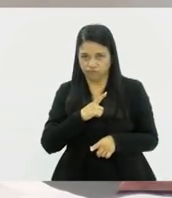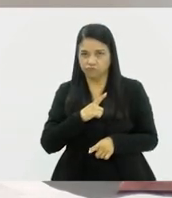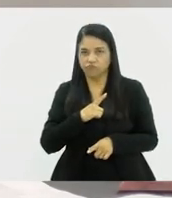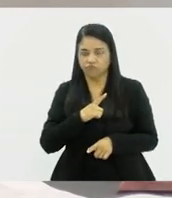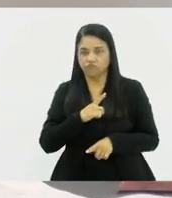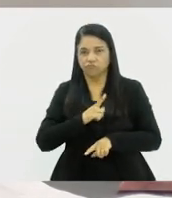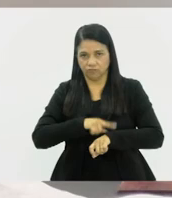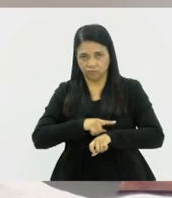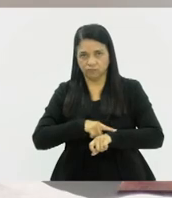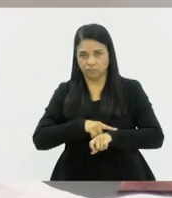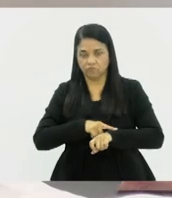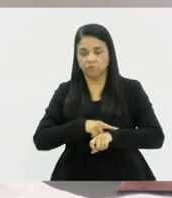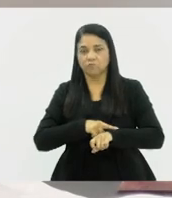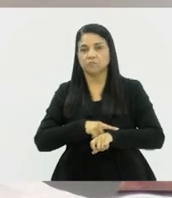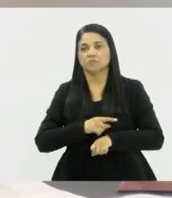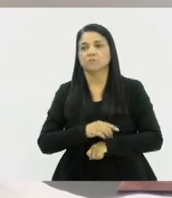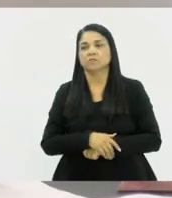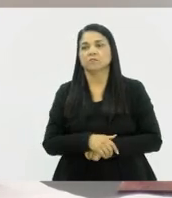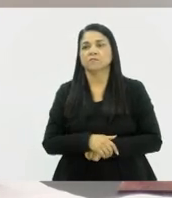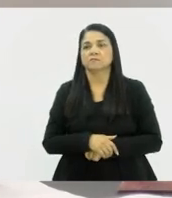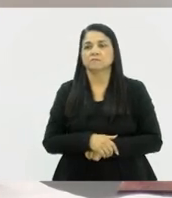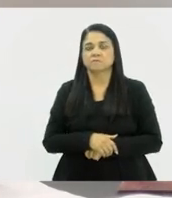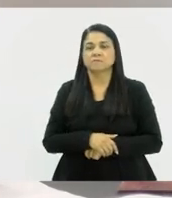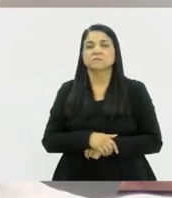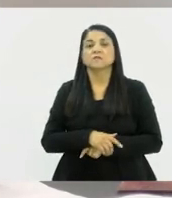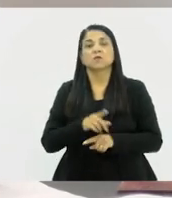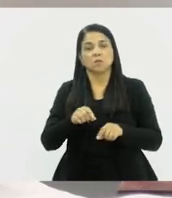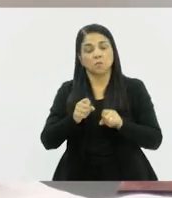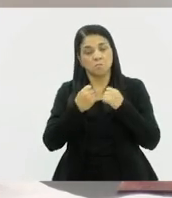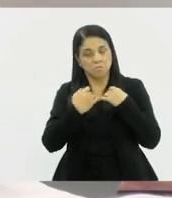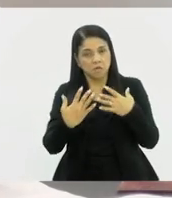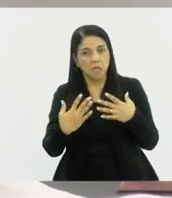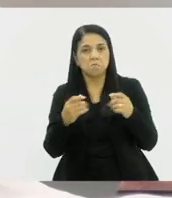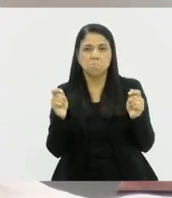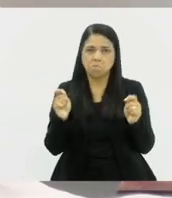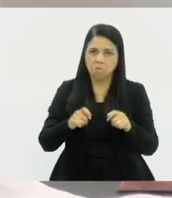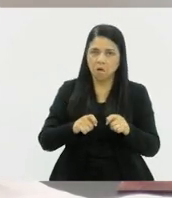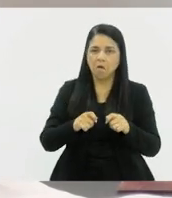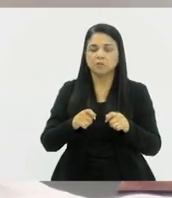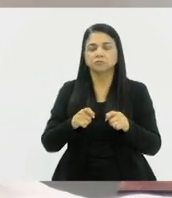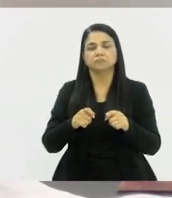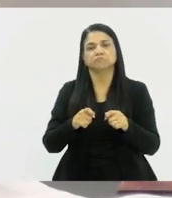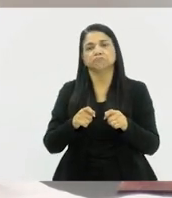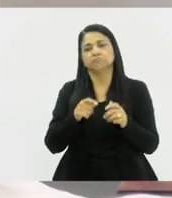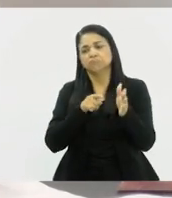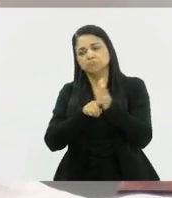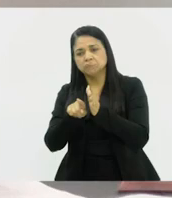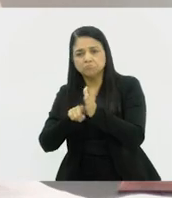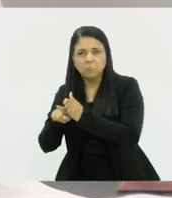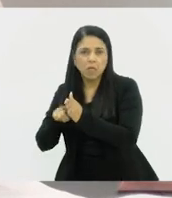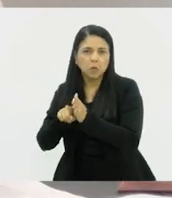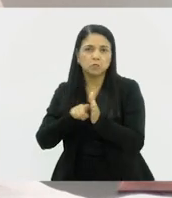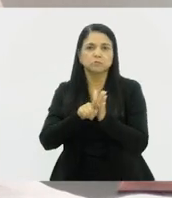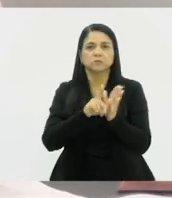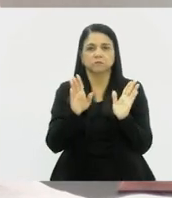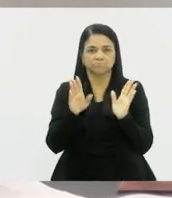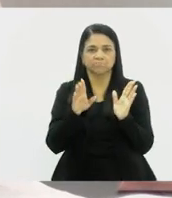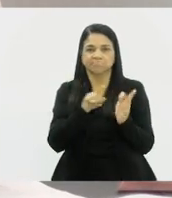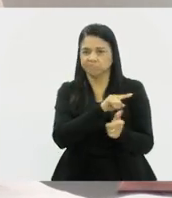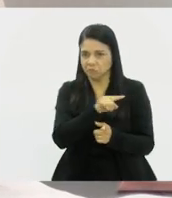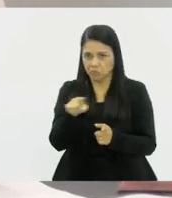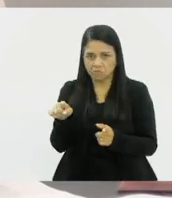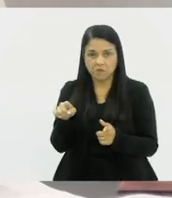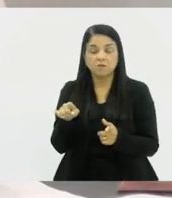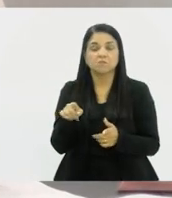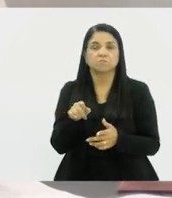pronunciar outra vez porque o plenário pode levantar questões dirigidas a qualquer um de vocês e vocês poderão